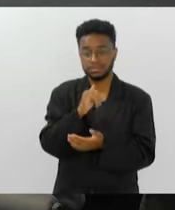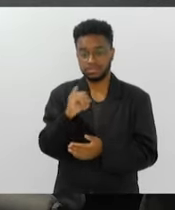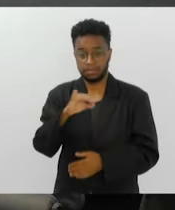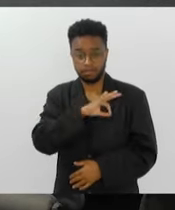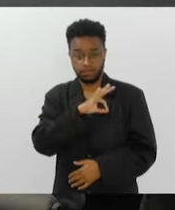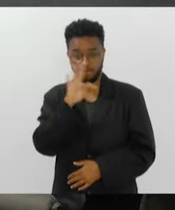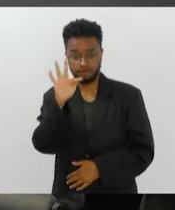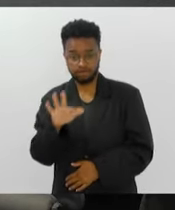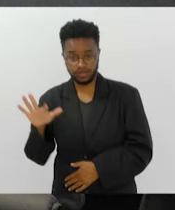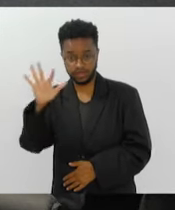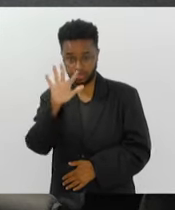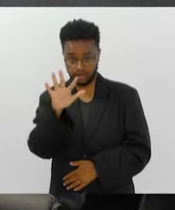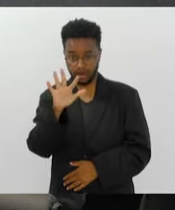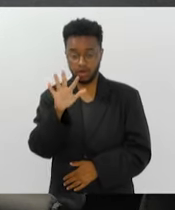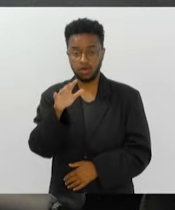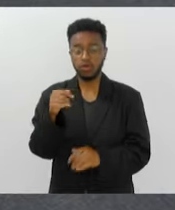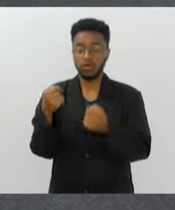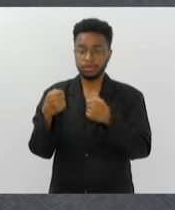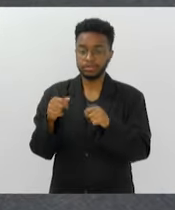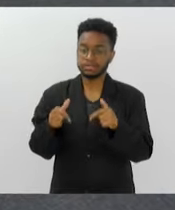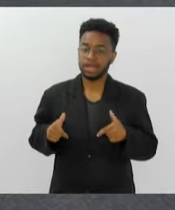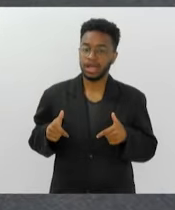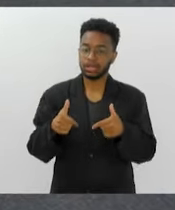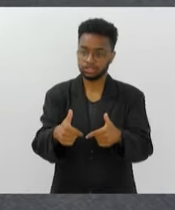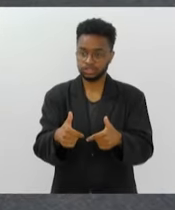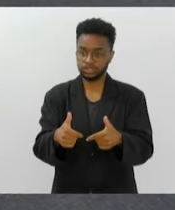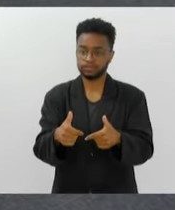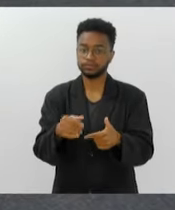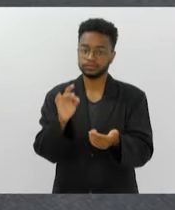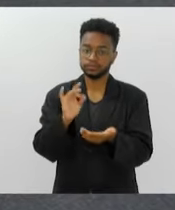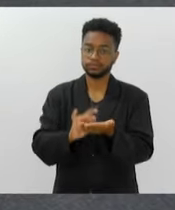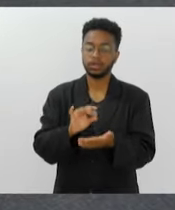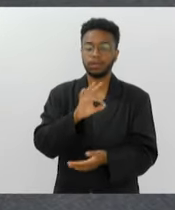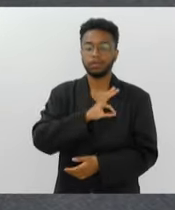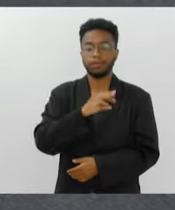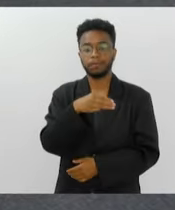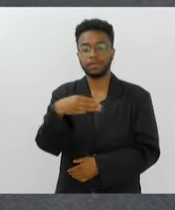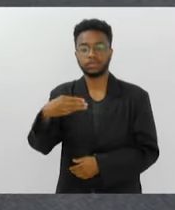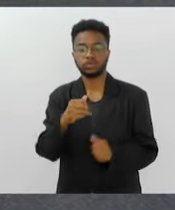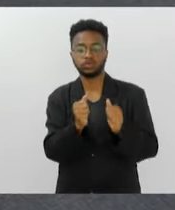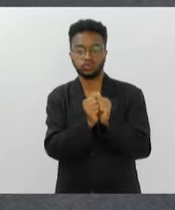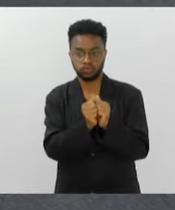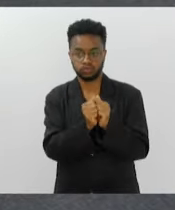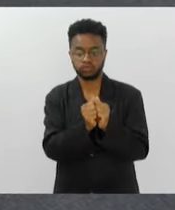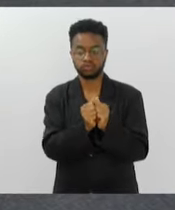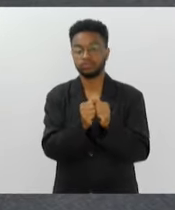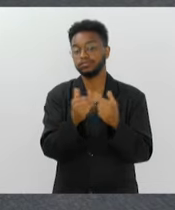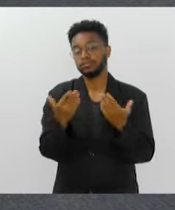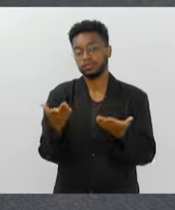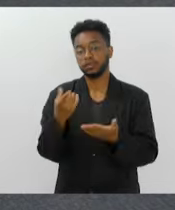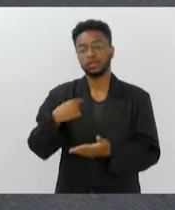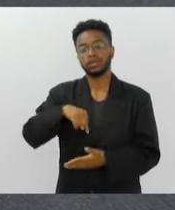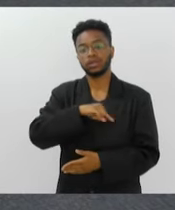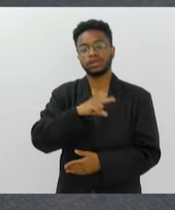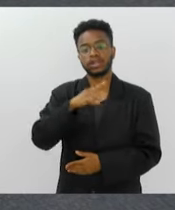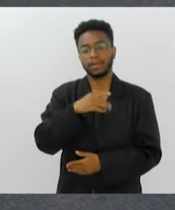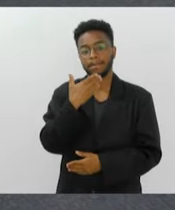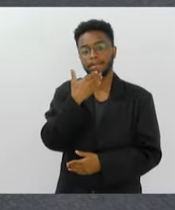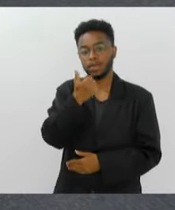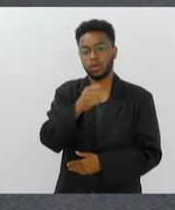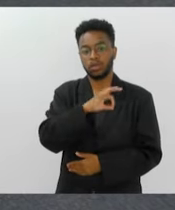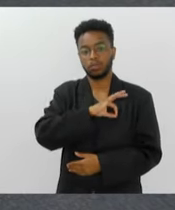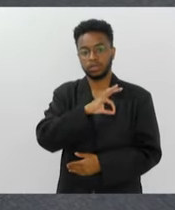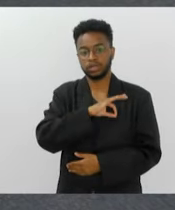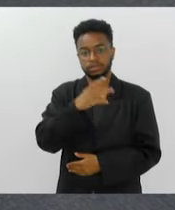federal tem que cionar em alguns lugares é a polícia militar que está junto nós aqui temos a melhor polícia do